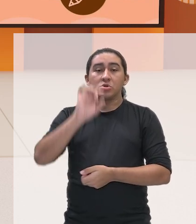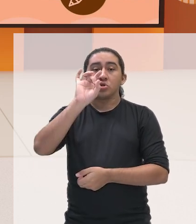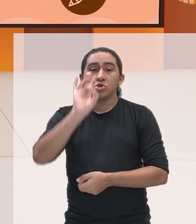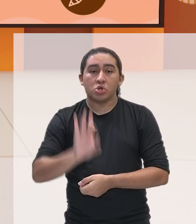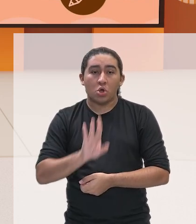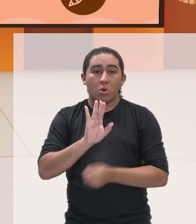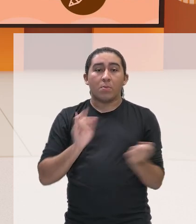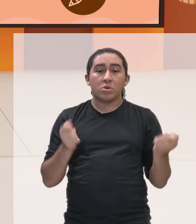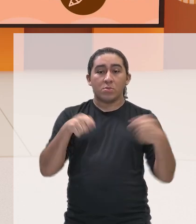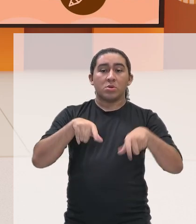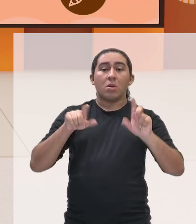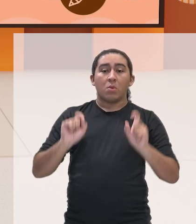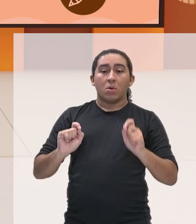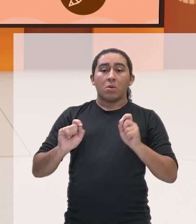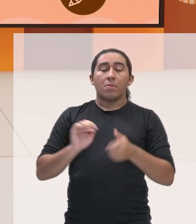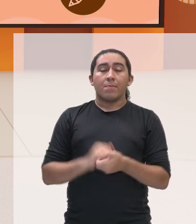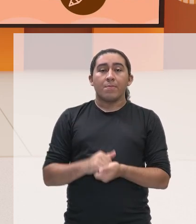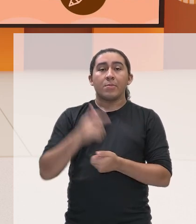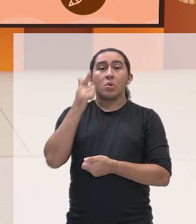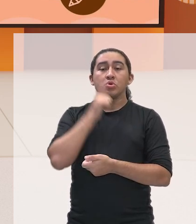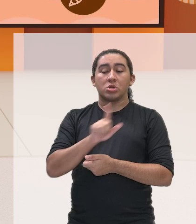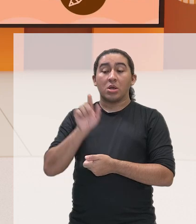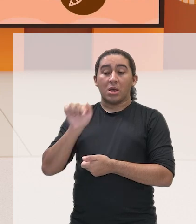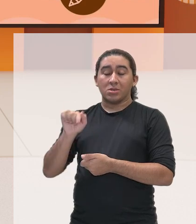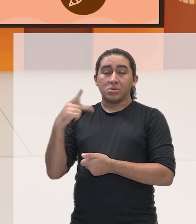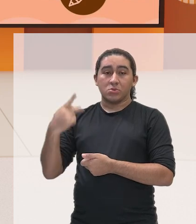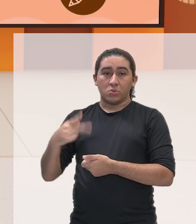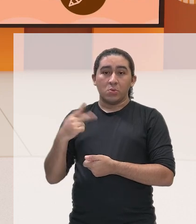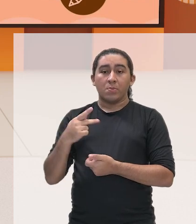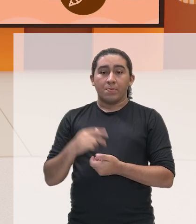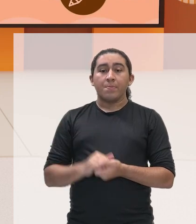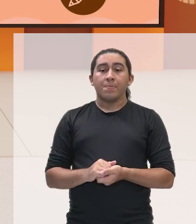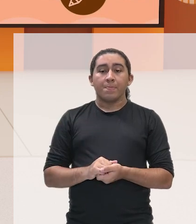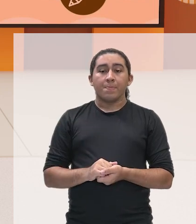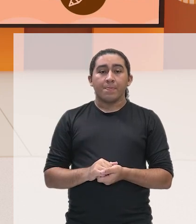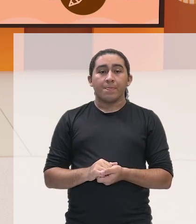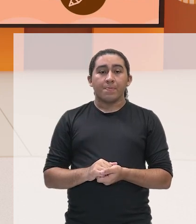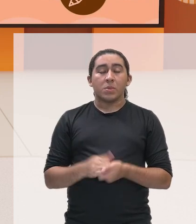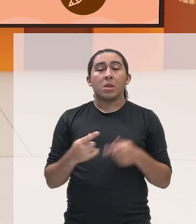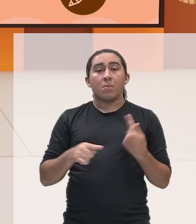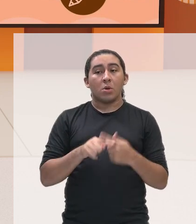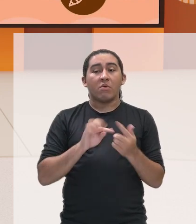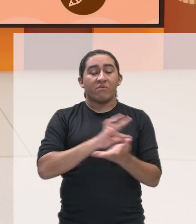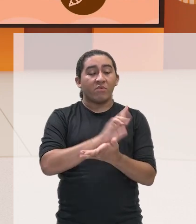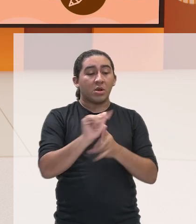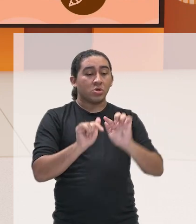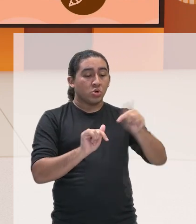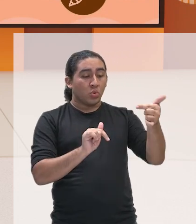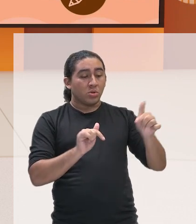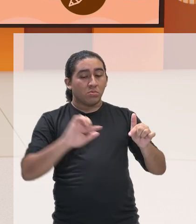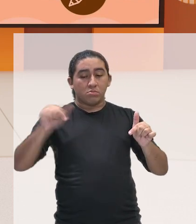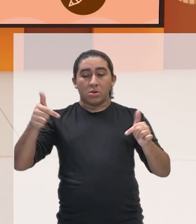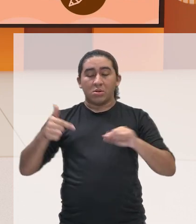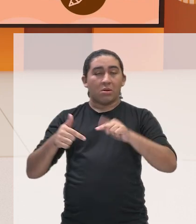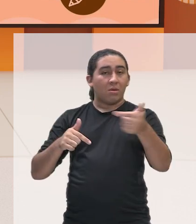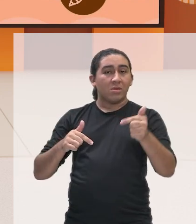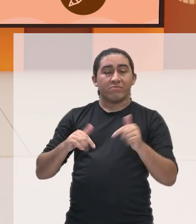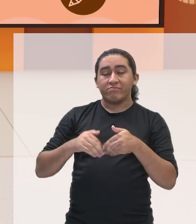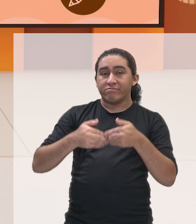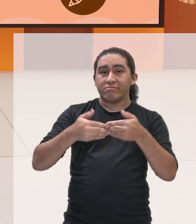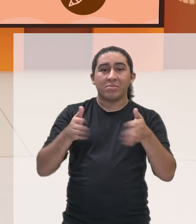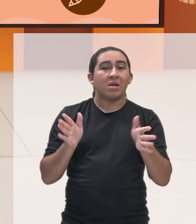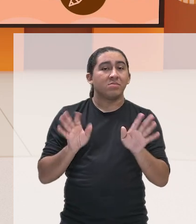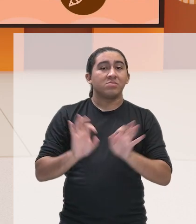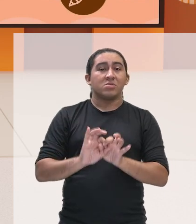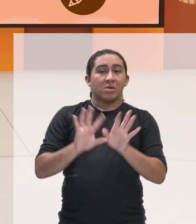foi conquistada por ela, né, porque os demais ficaram alheios, né,